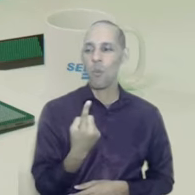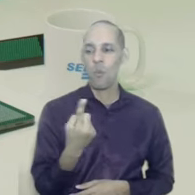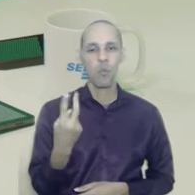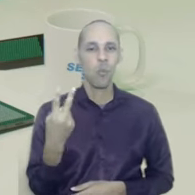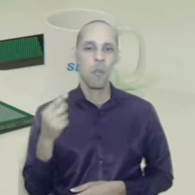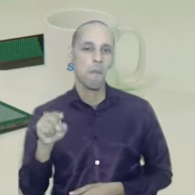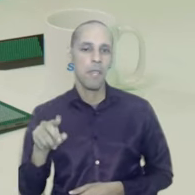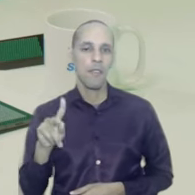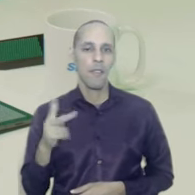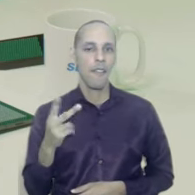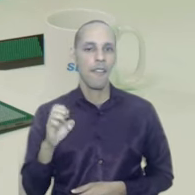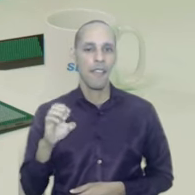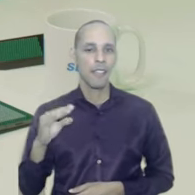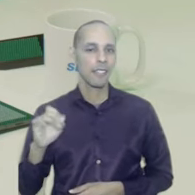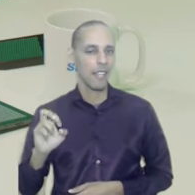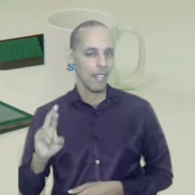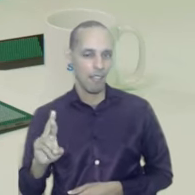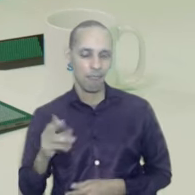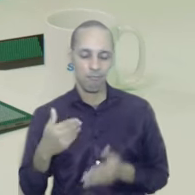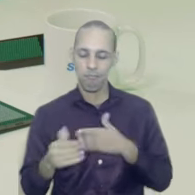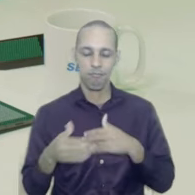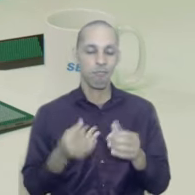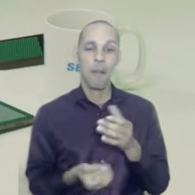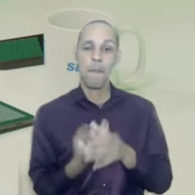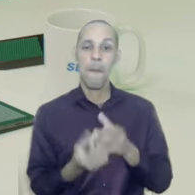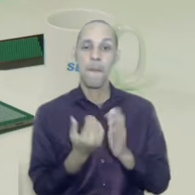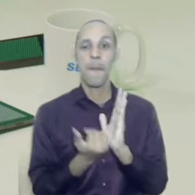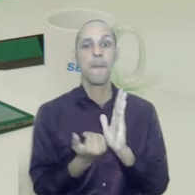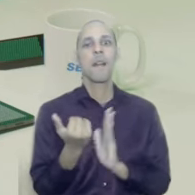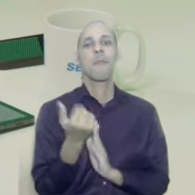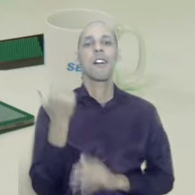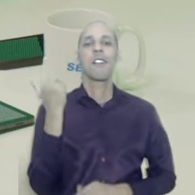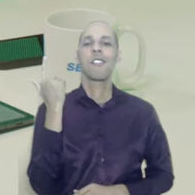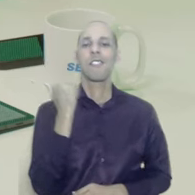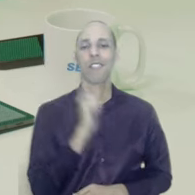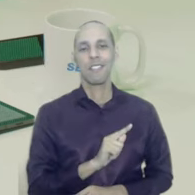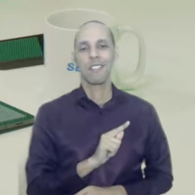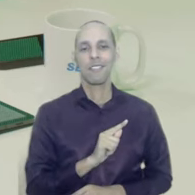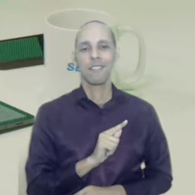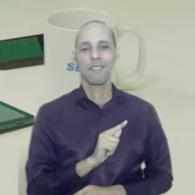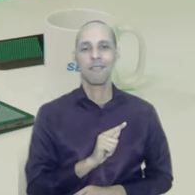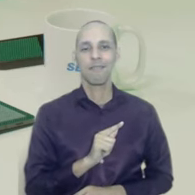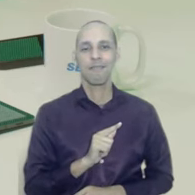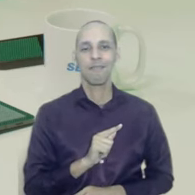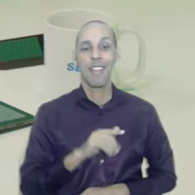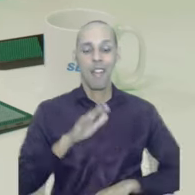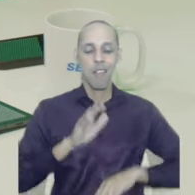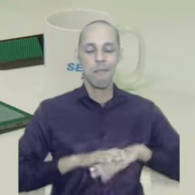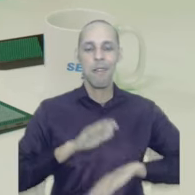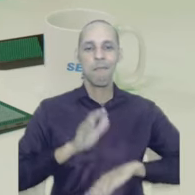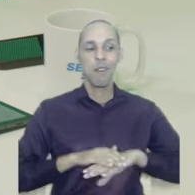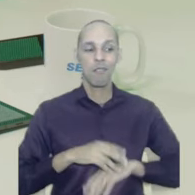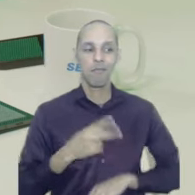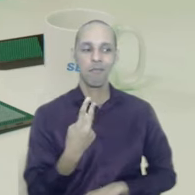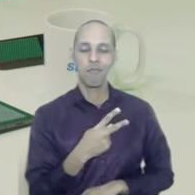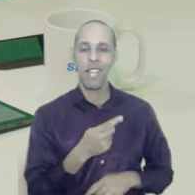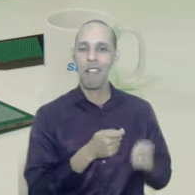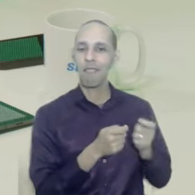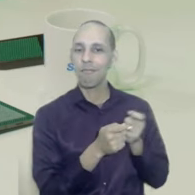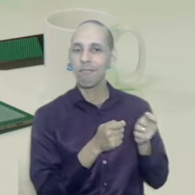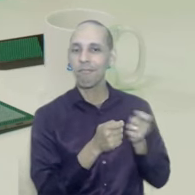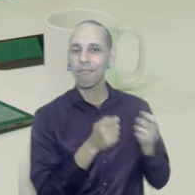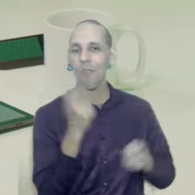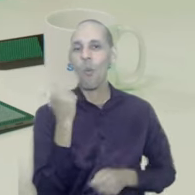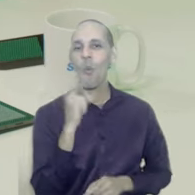uma produtividade melhor então ele consegue ter ali a gente fala que é ter na palma da mão mesmo hoje em dia é o controle ali A